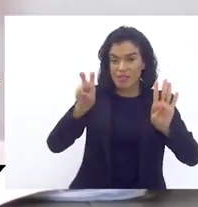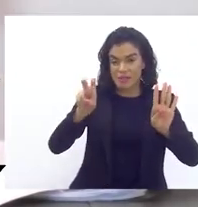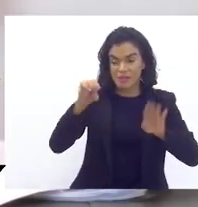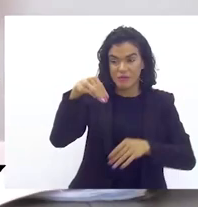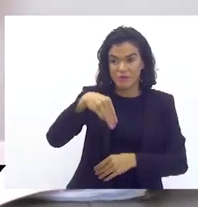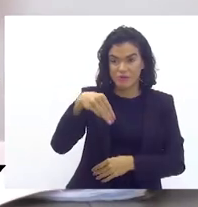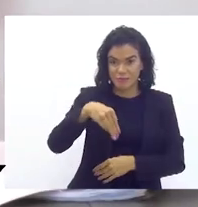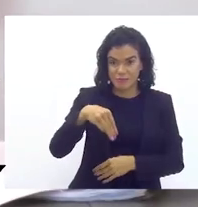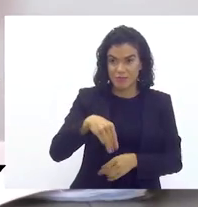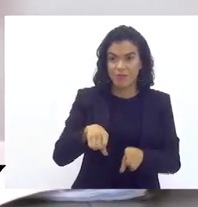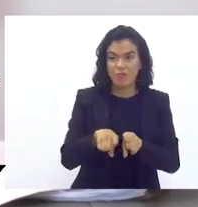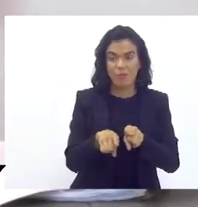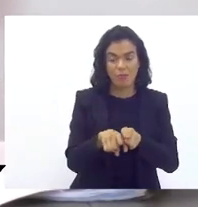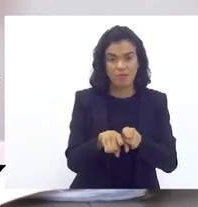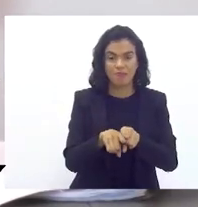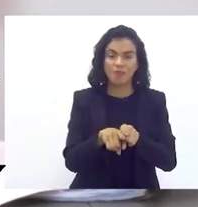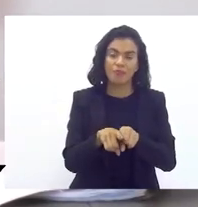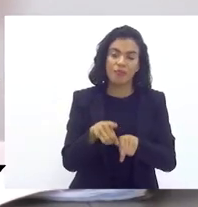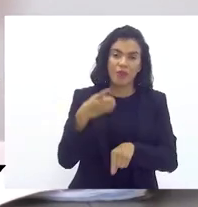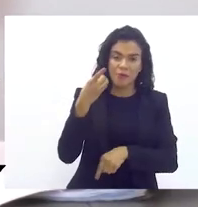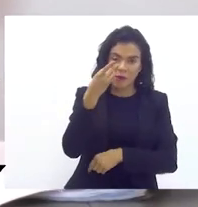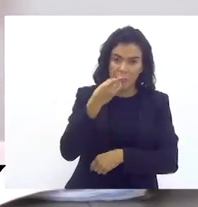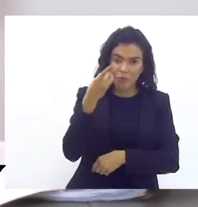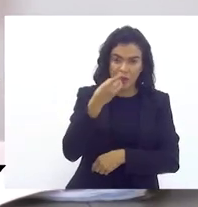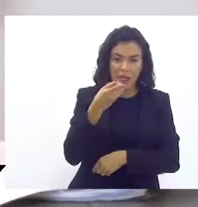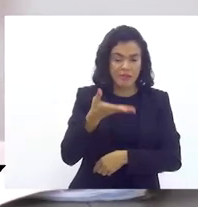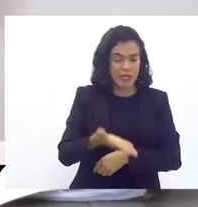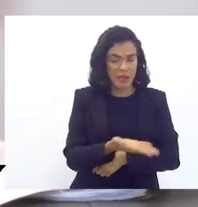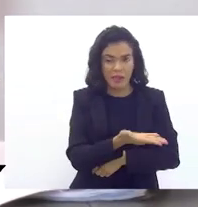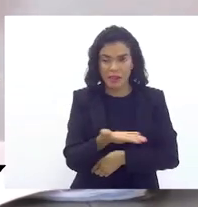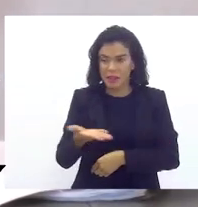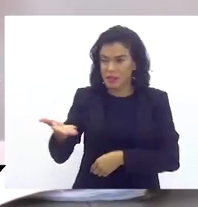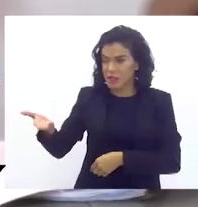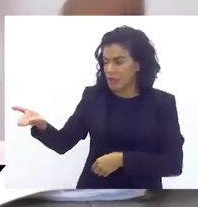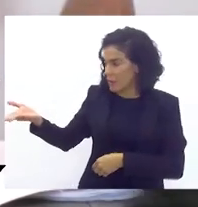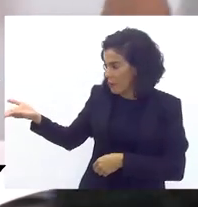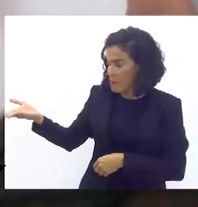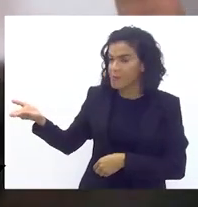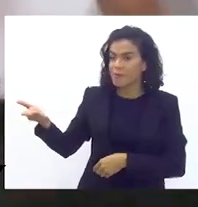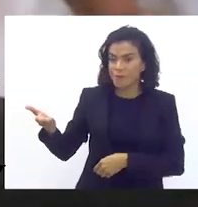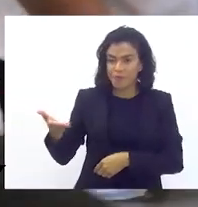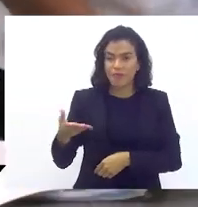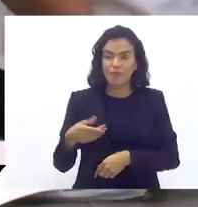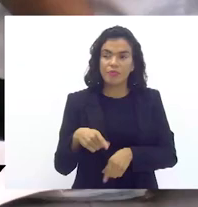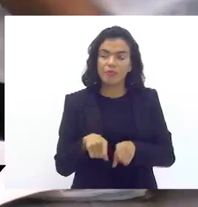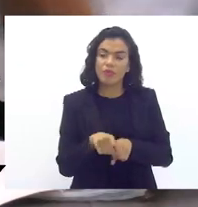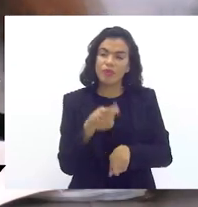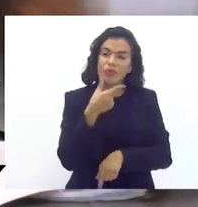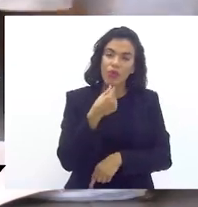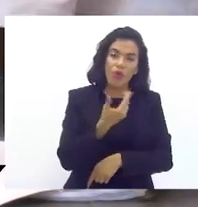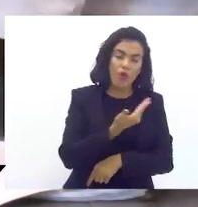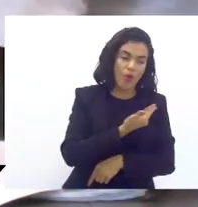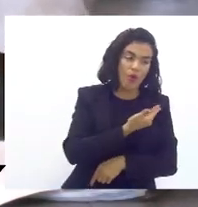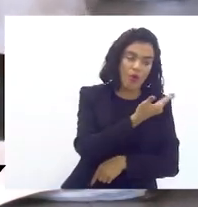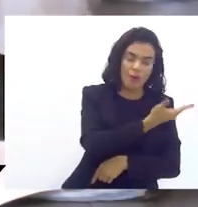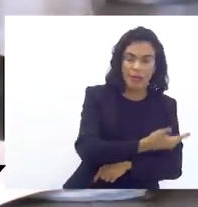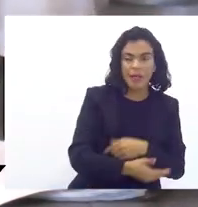inclusive os parlamentares são nossos queridos companheiros aqui companheira e companheiro